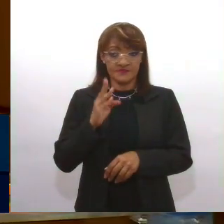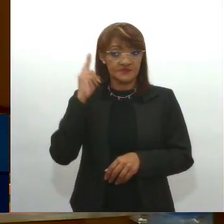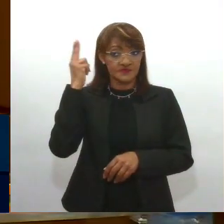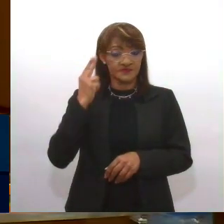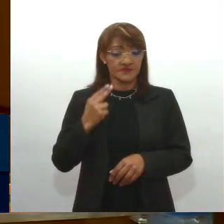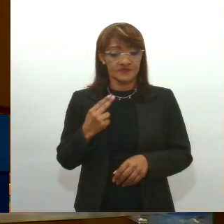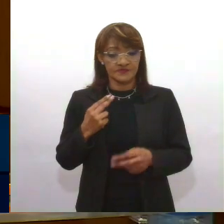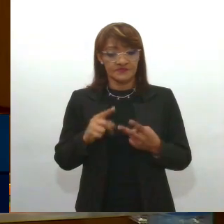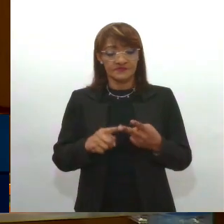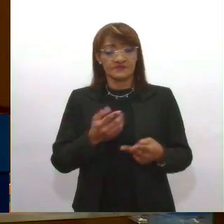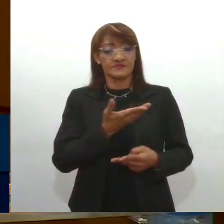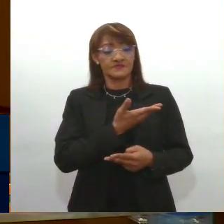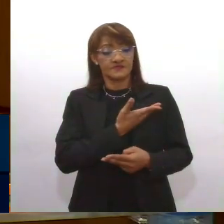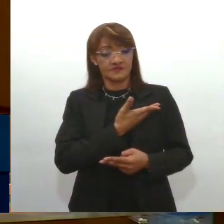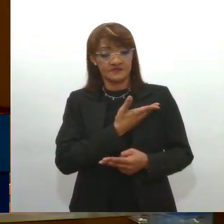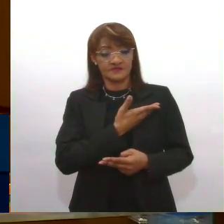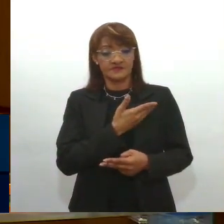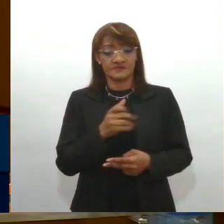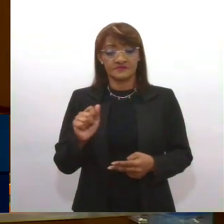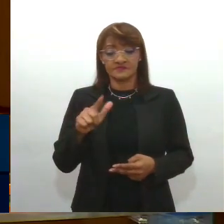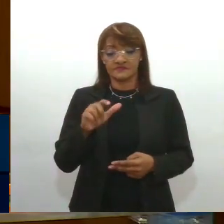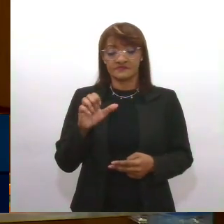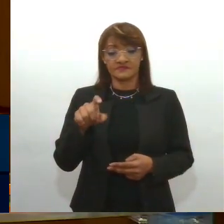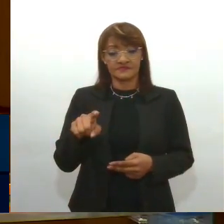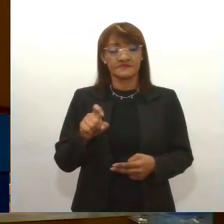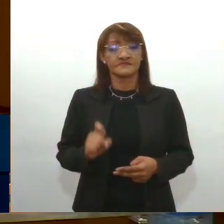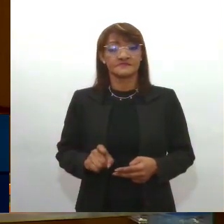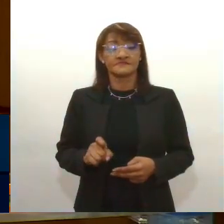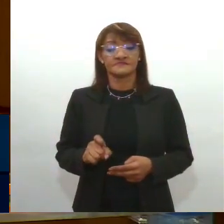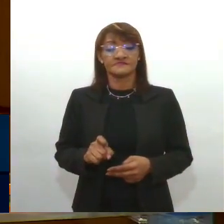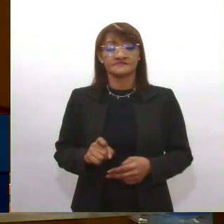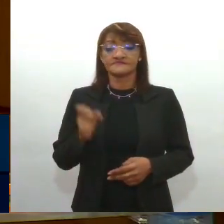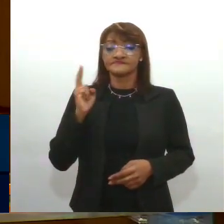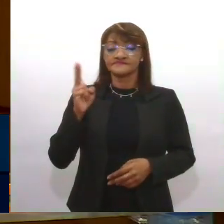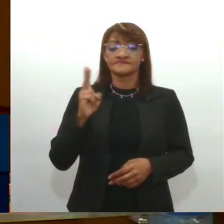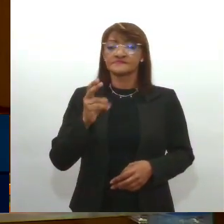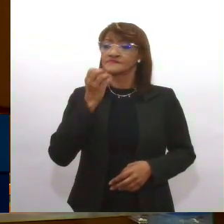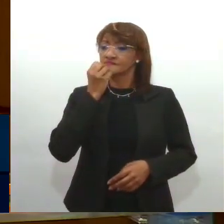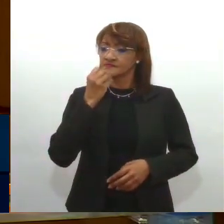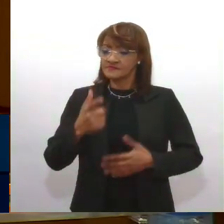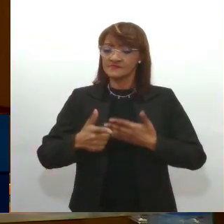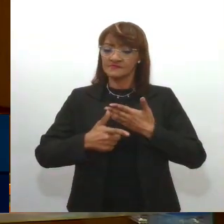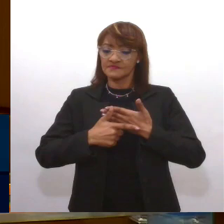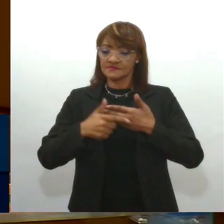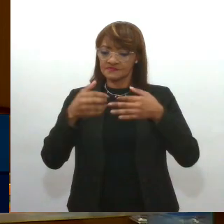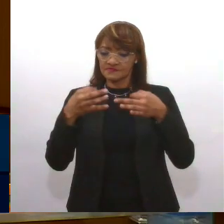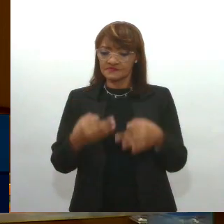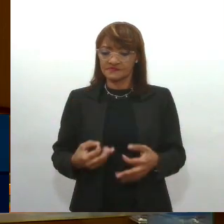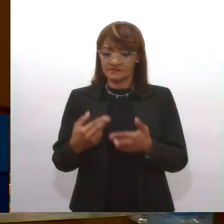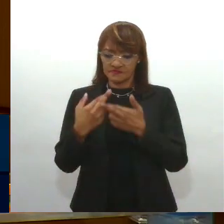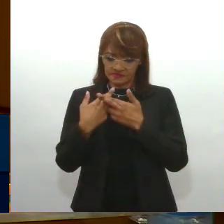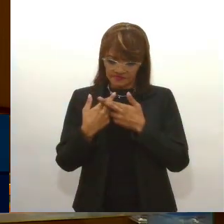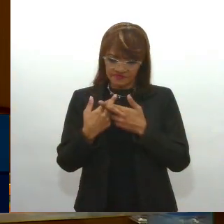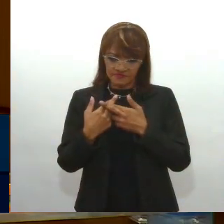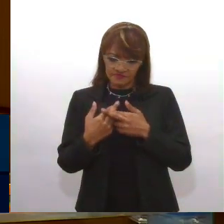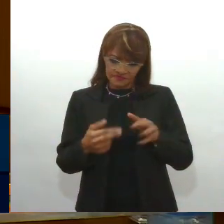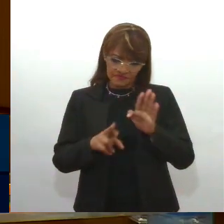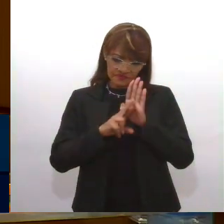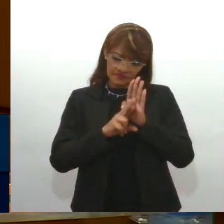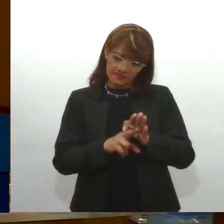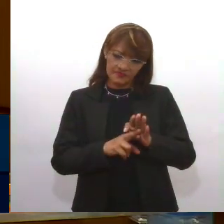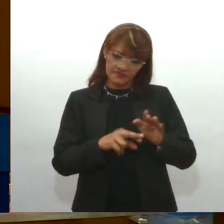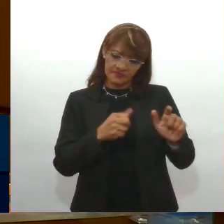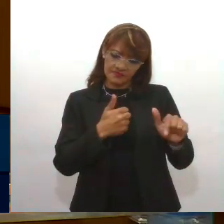Alex Pedrão por terem cumprido tão bem a tarefa de nos representar na a na